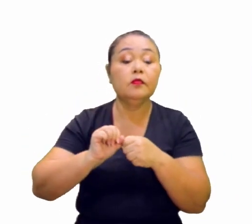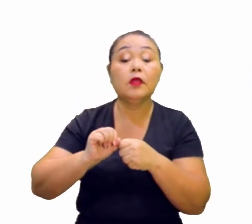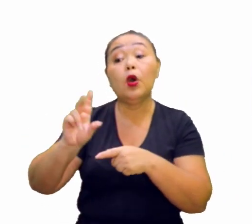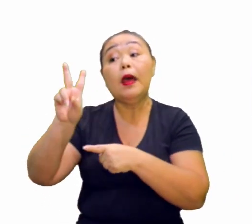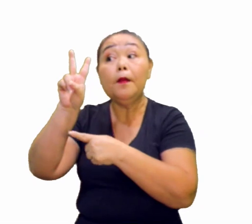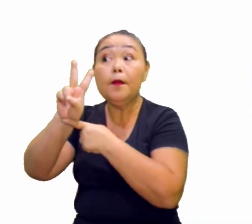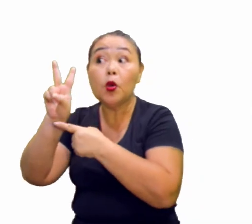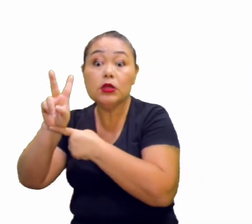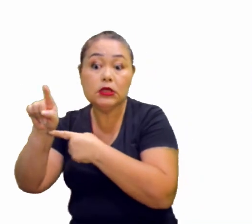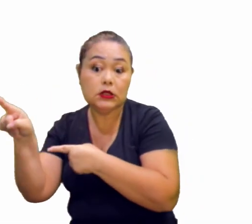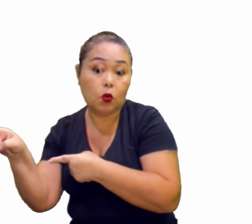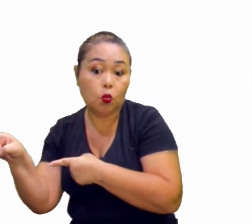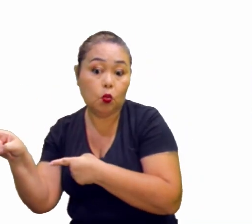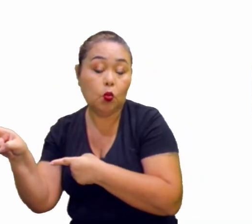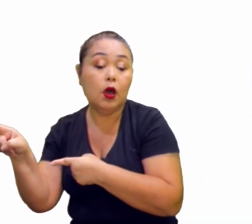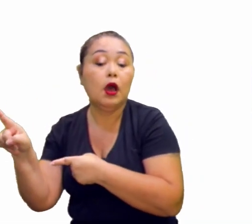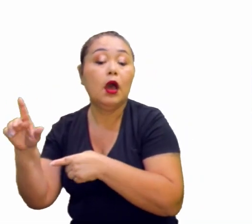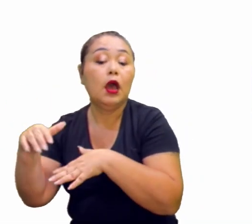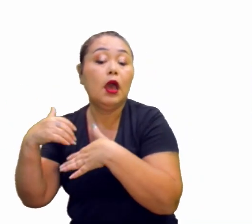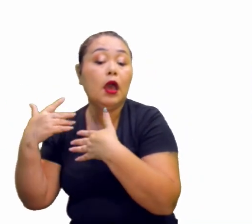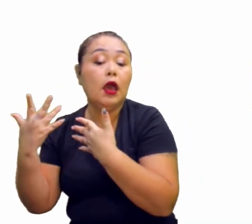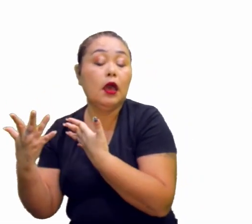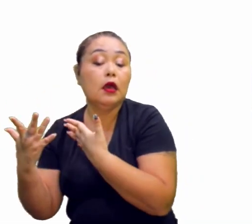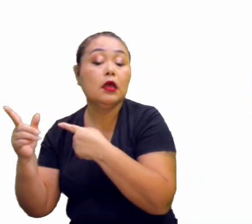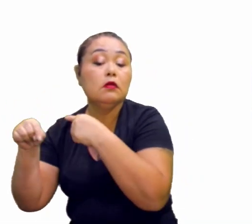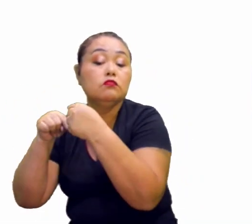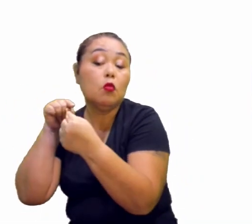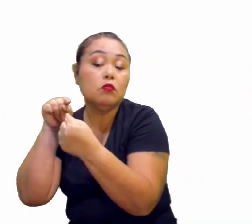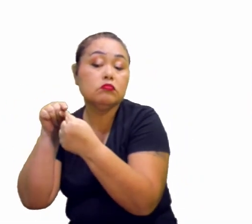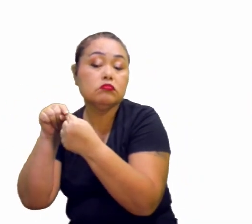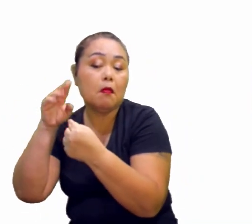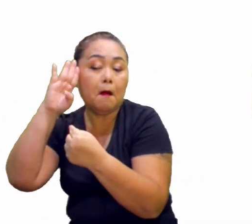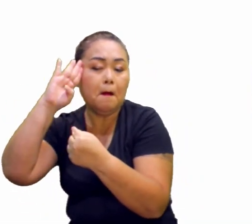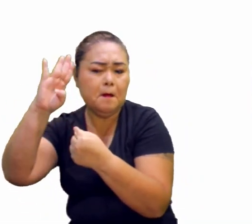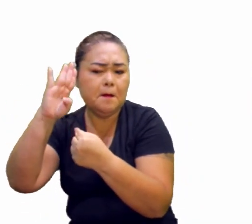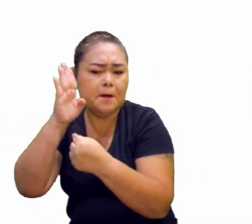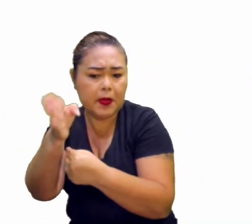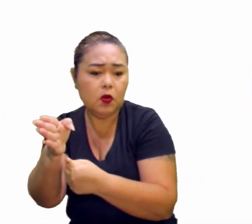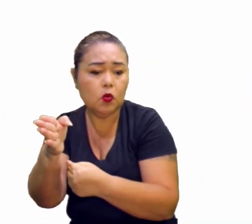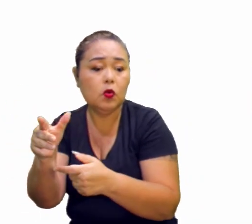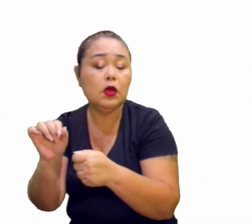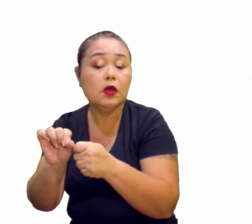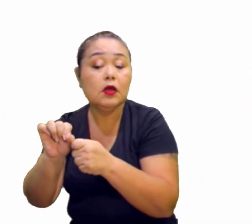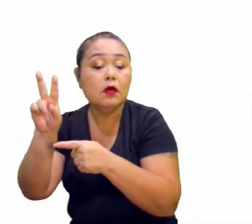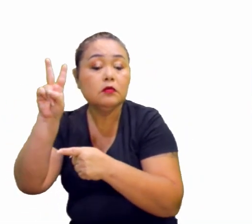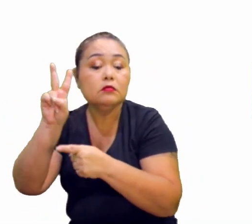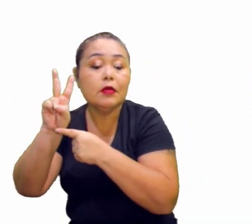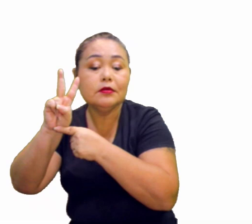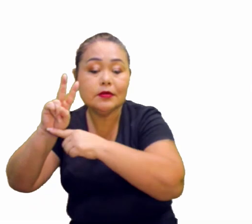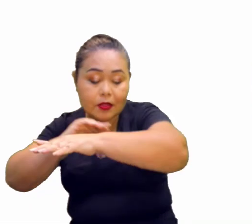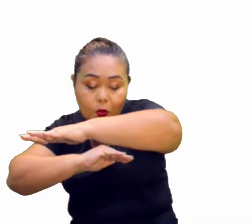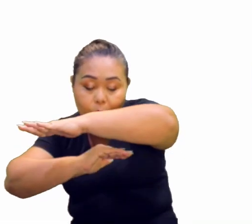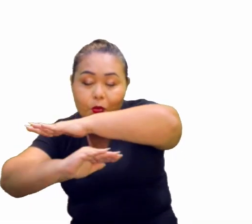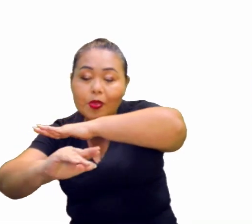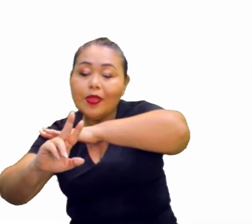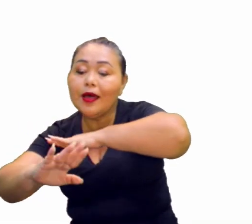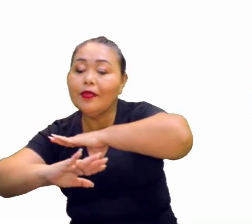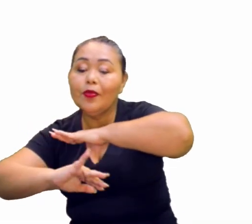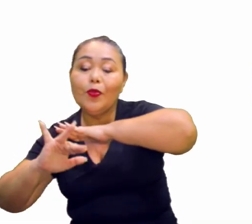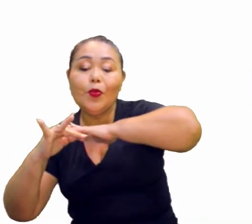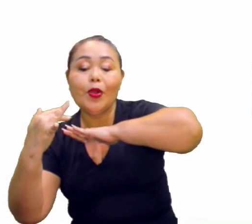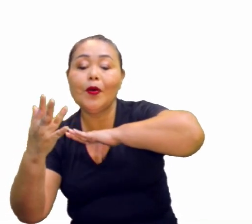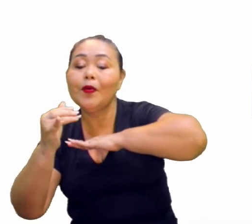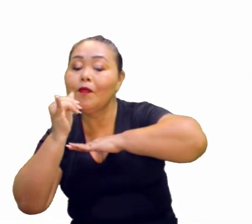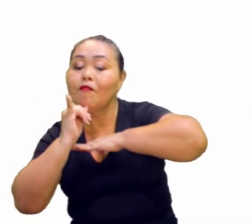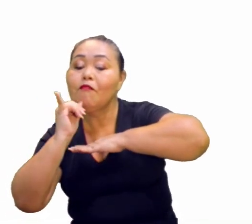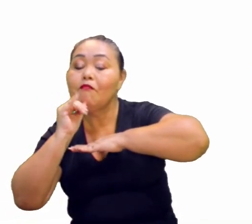proteção, são aqueles que vão ter uma função principal de proteção dos elementos naturais, como, por